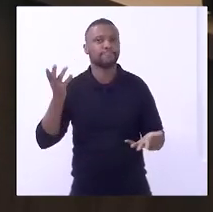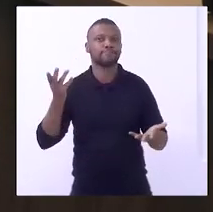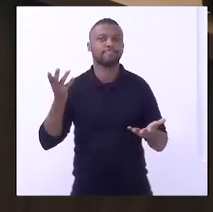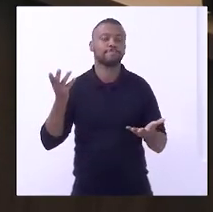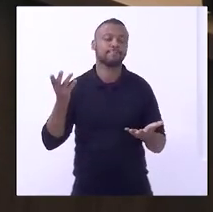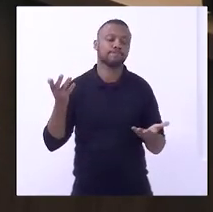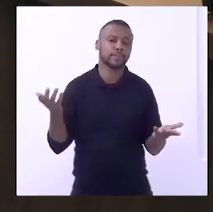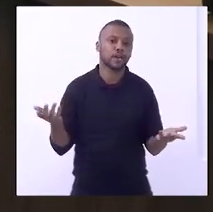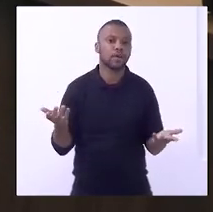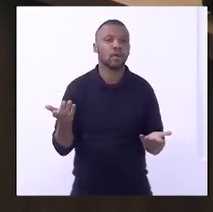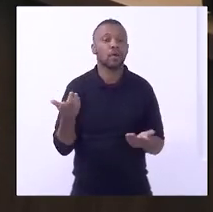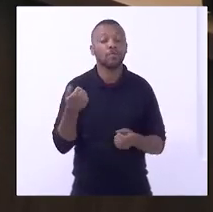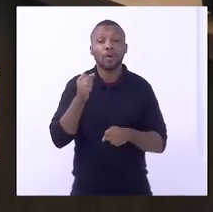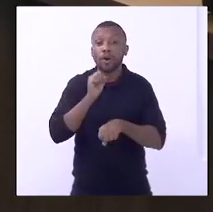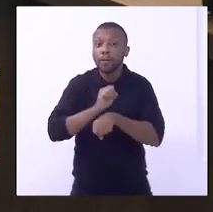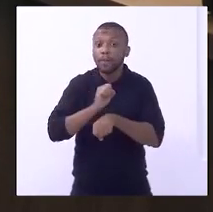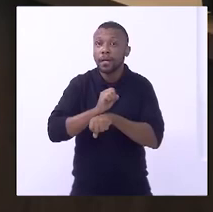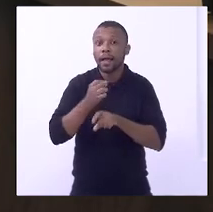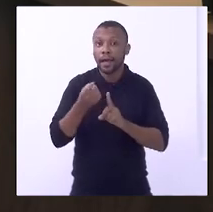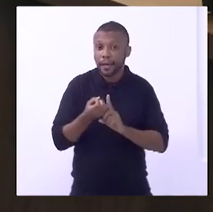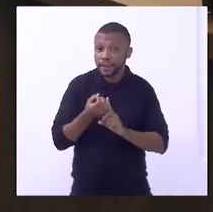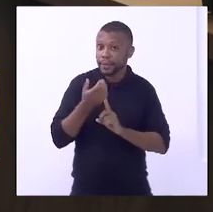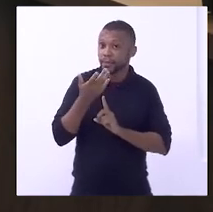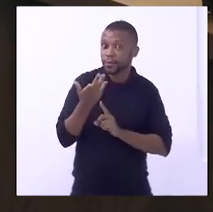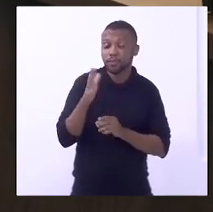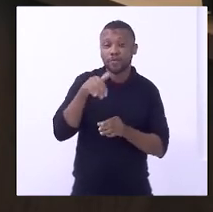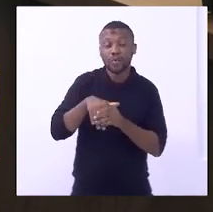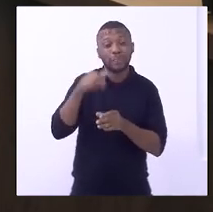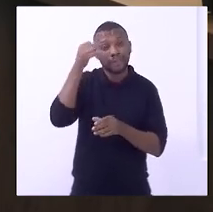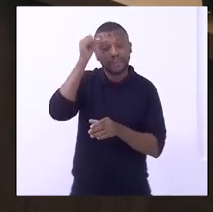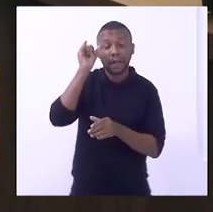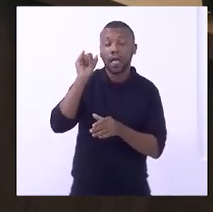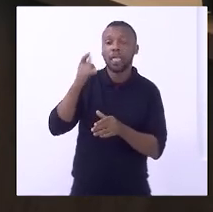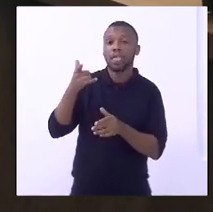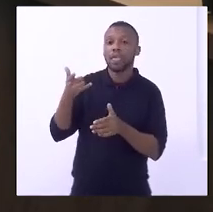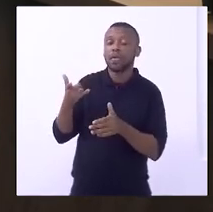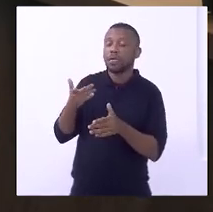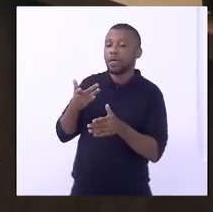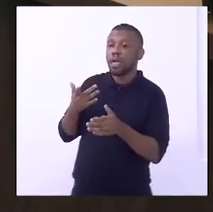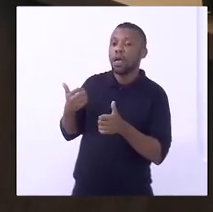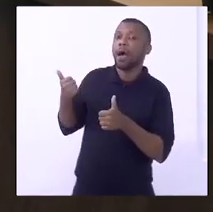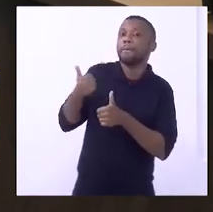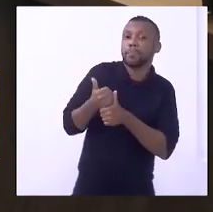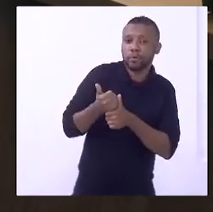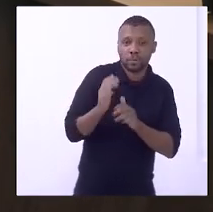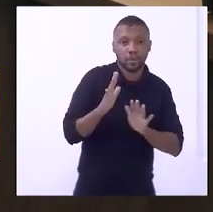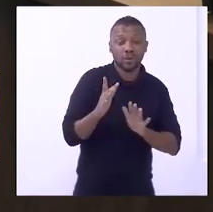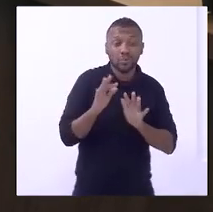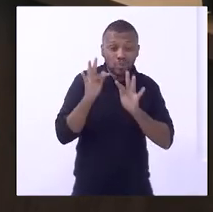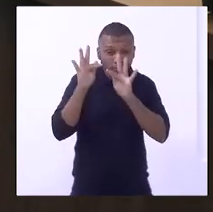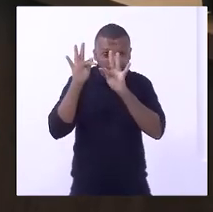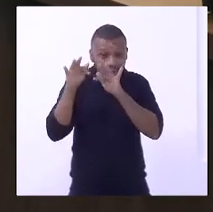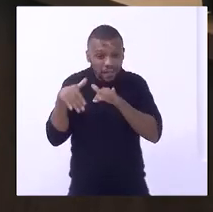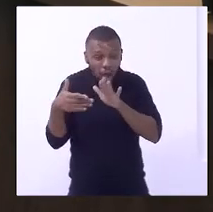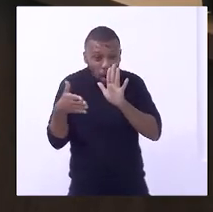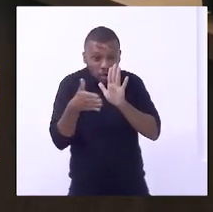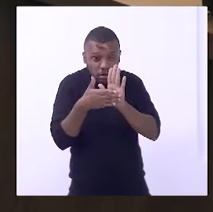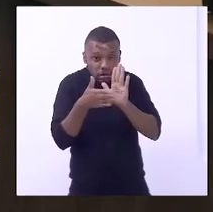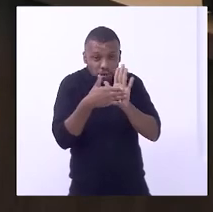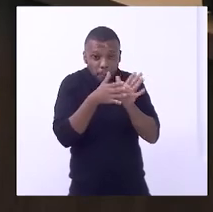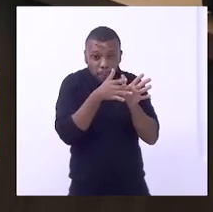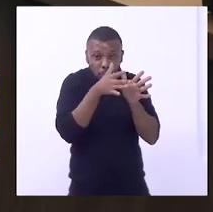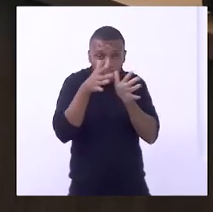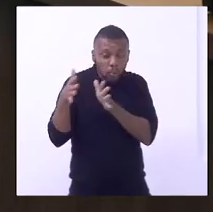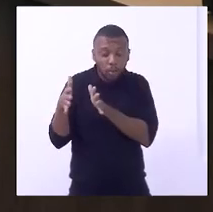eu vou esperar a declaração de voto para não ocupar... Ao final. Ao final. Ao final da pauta inteira? É por,